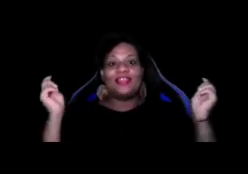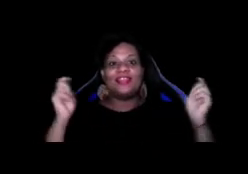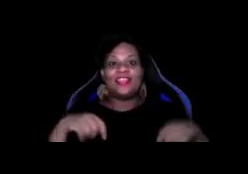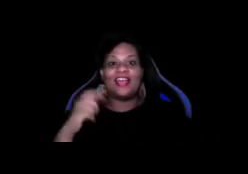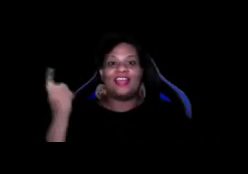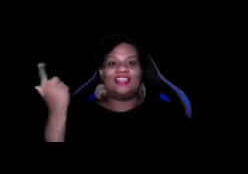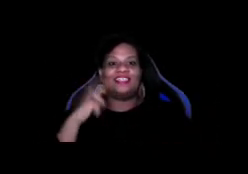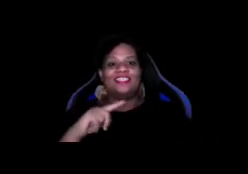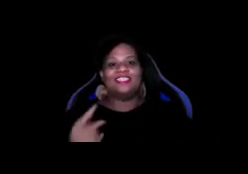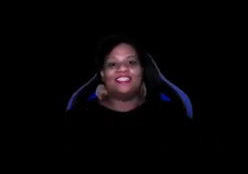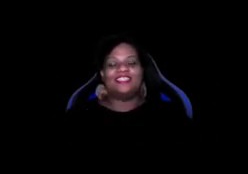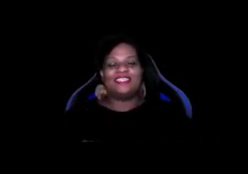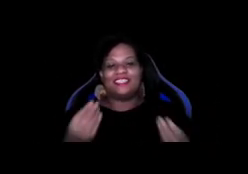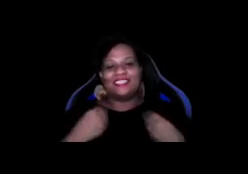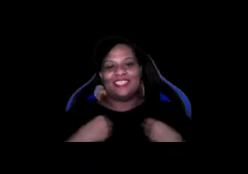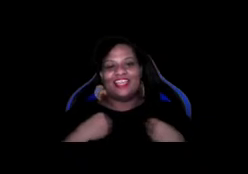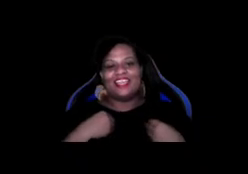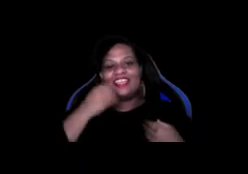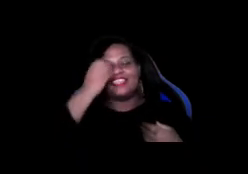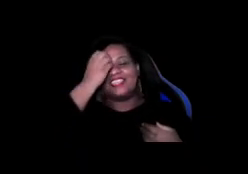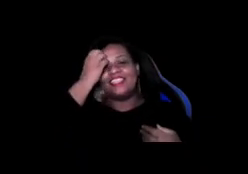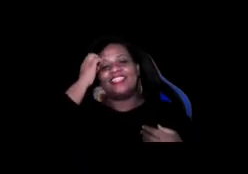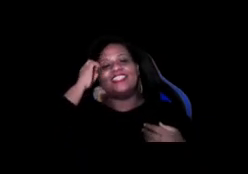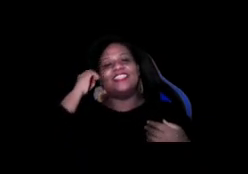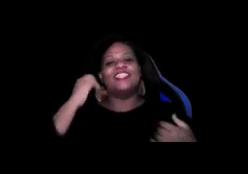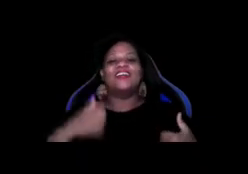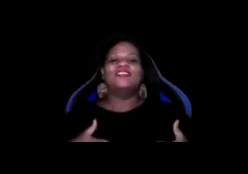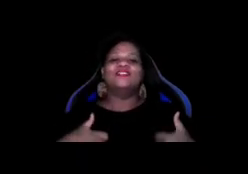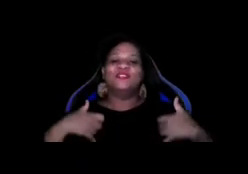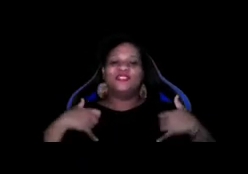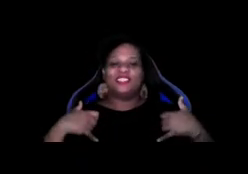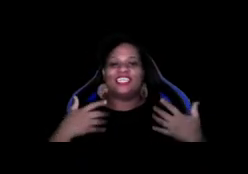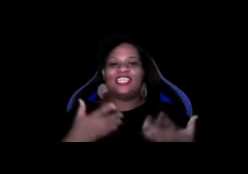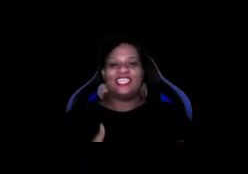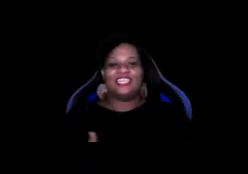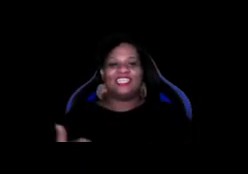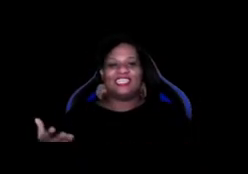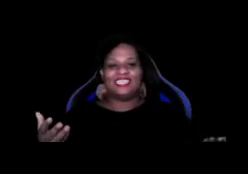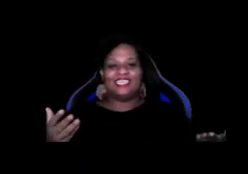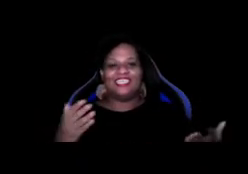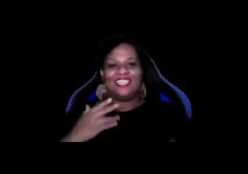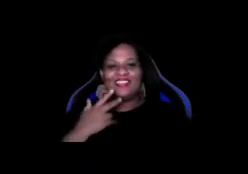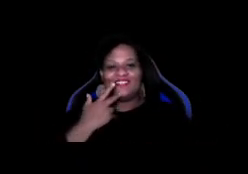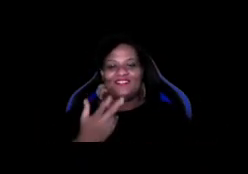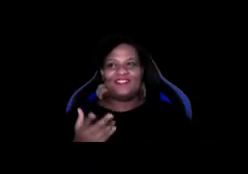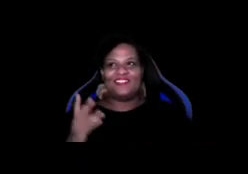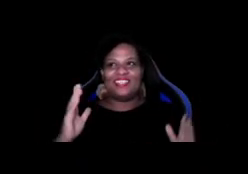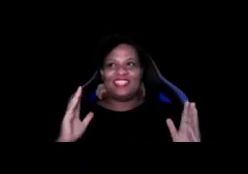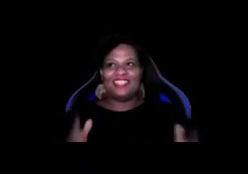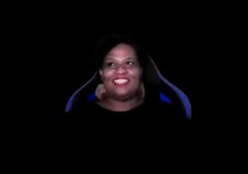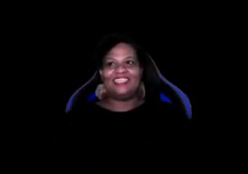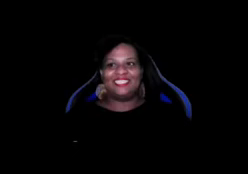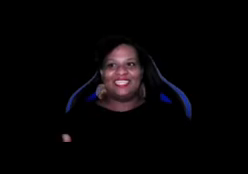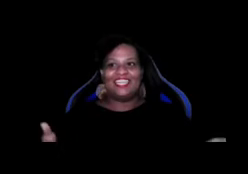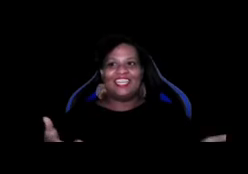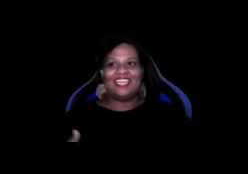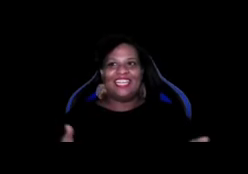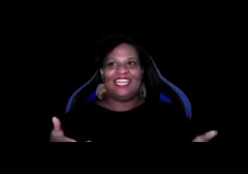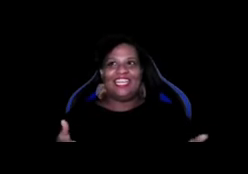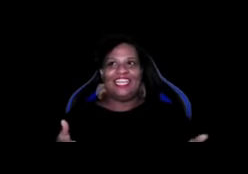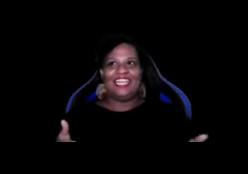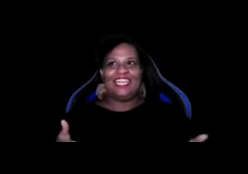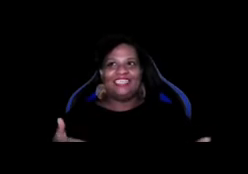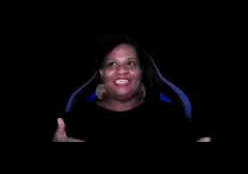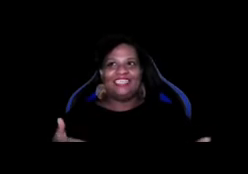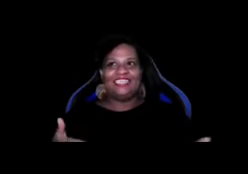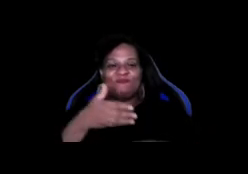nós. Então, é uma honra muito grande, como já disse. Hoje teremos aqui participações